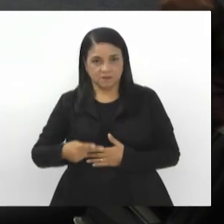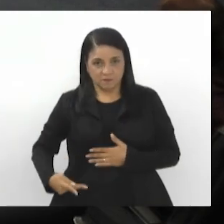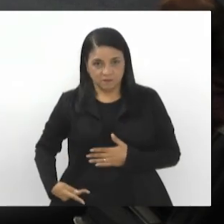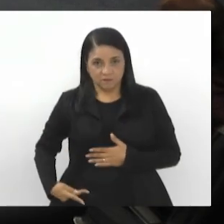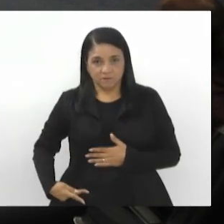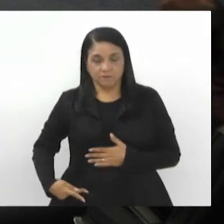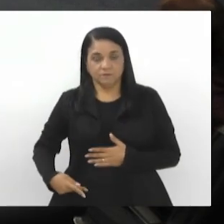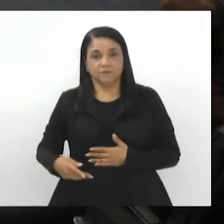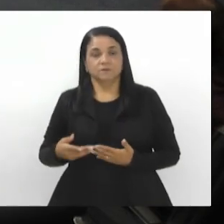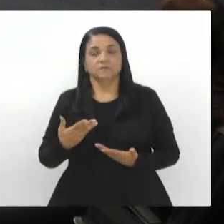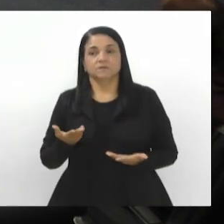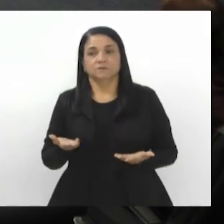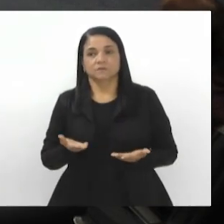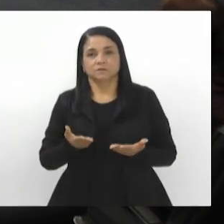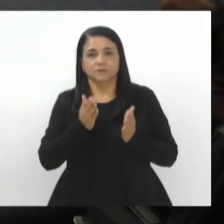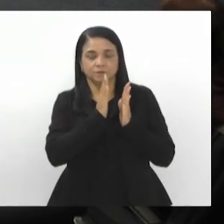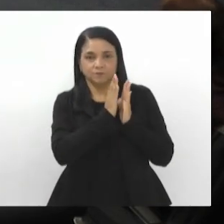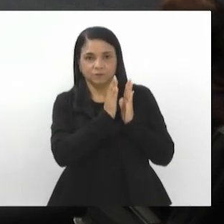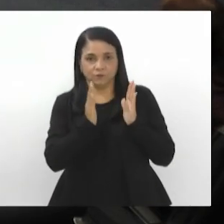no expediente